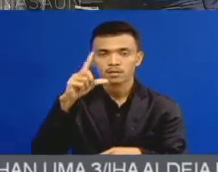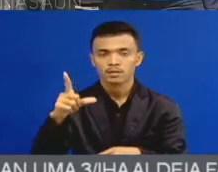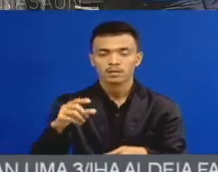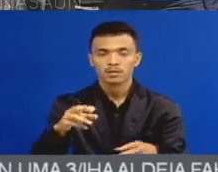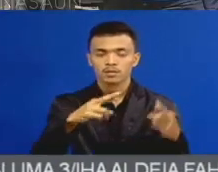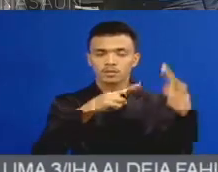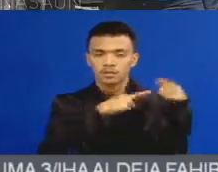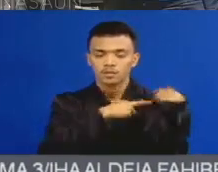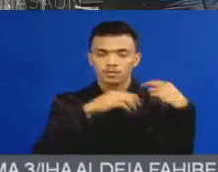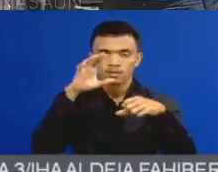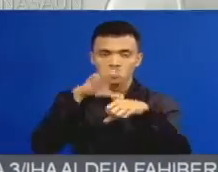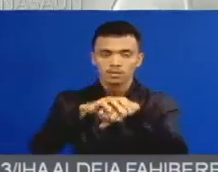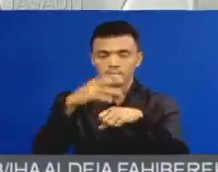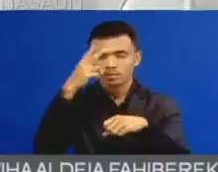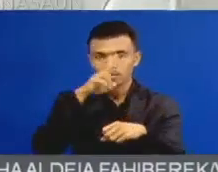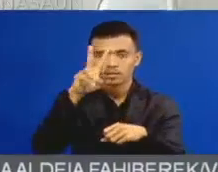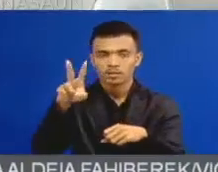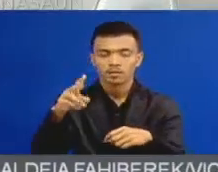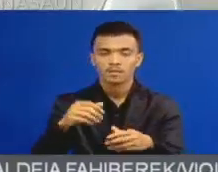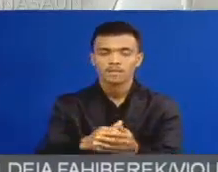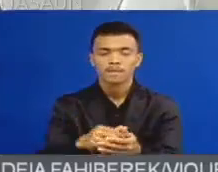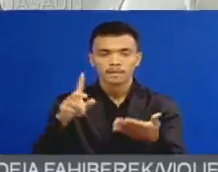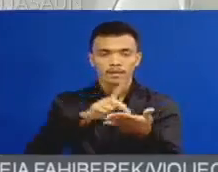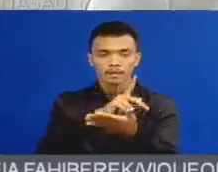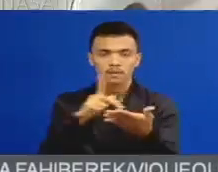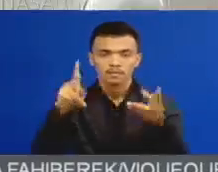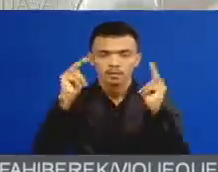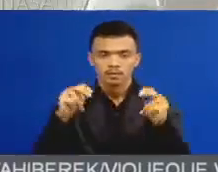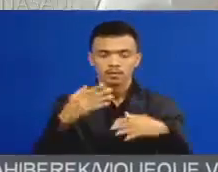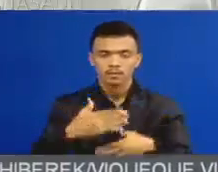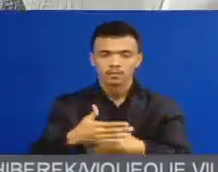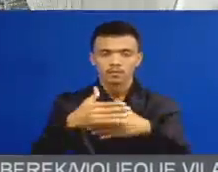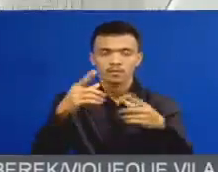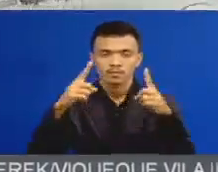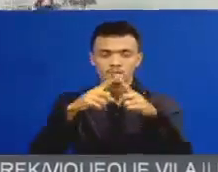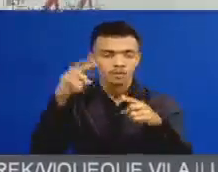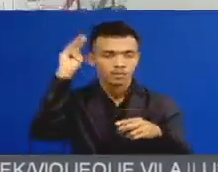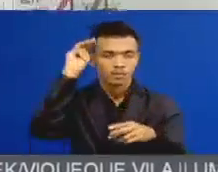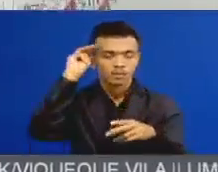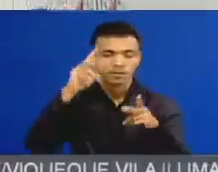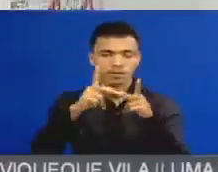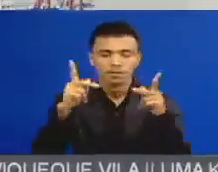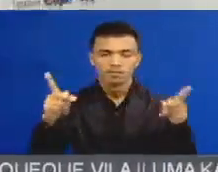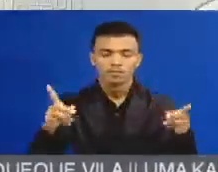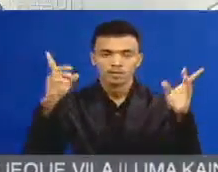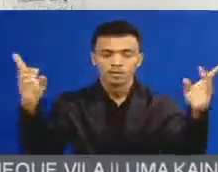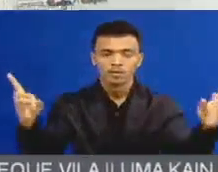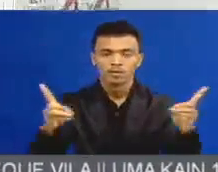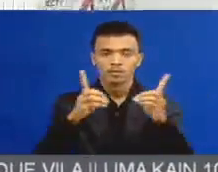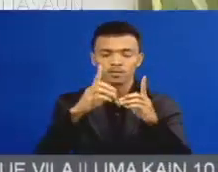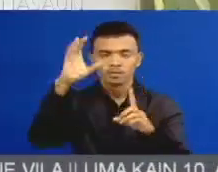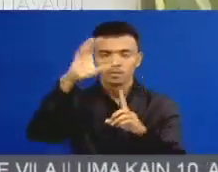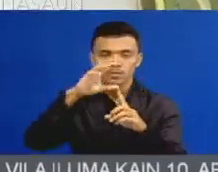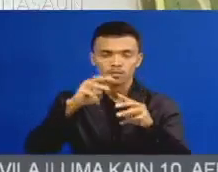maka captura no halo identificação, no ia indicação crime tem que processa ba Ministério Público. Caso tudo acontece,